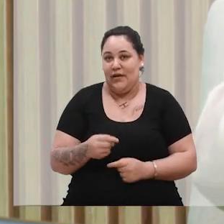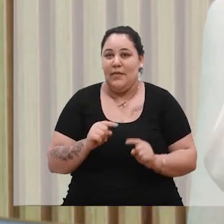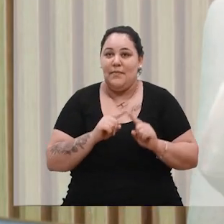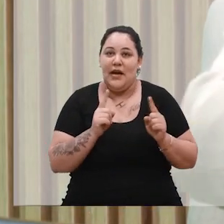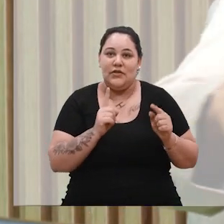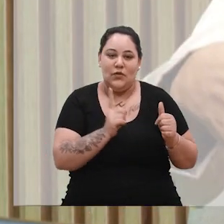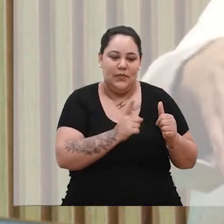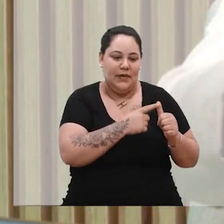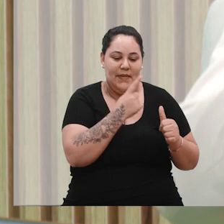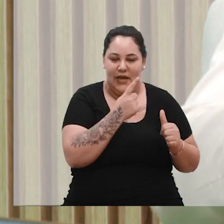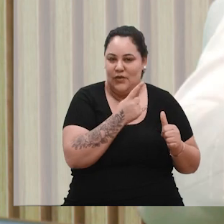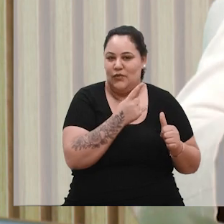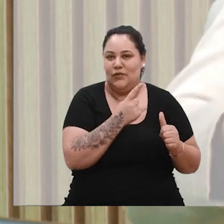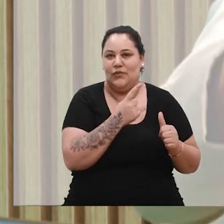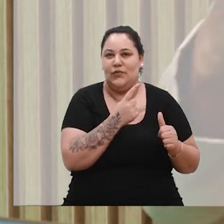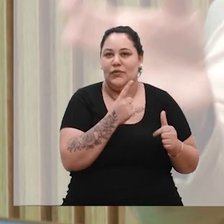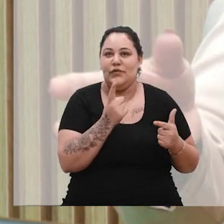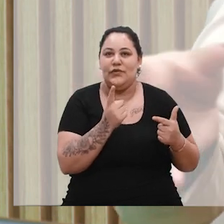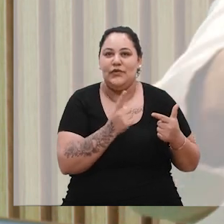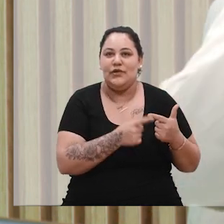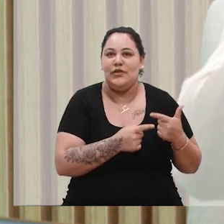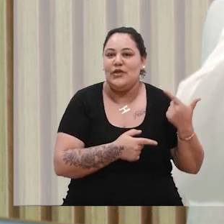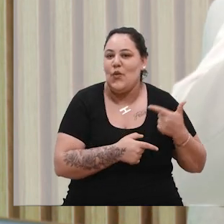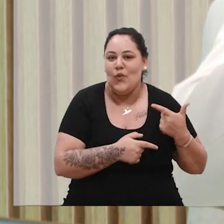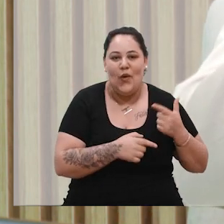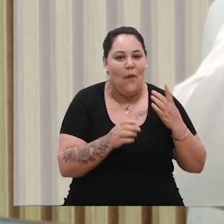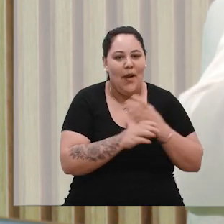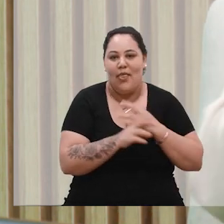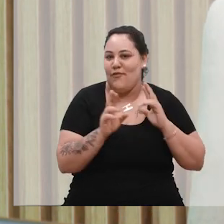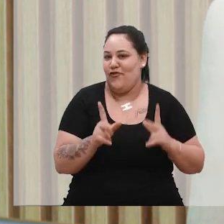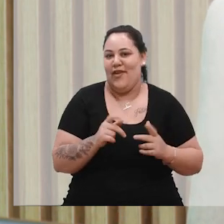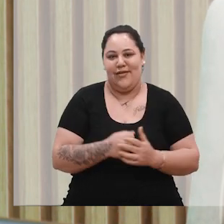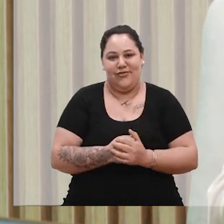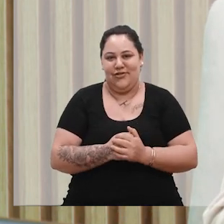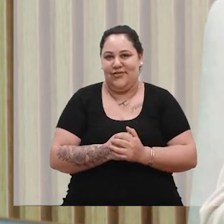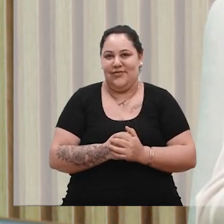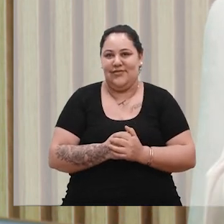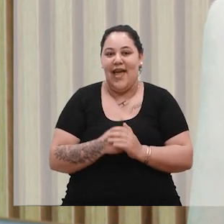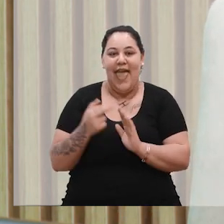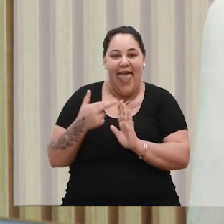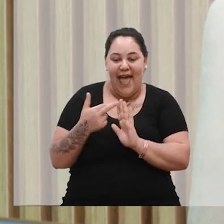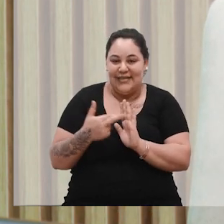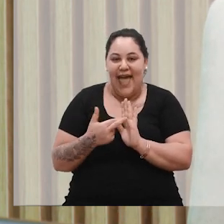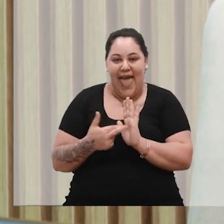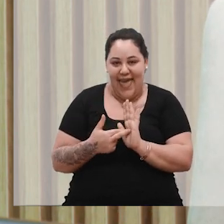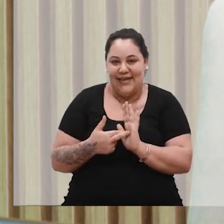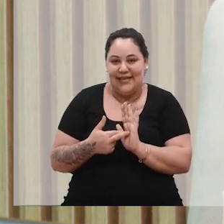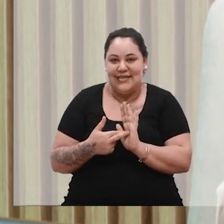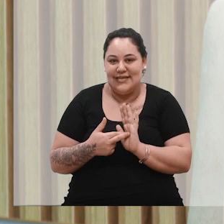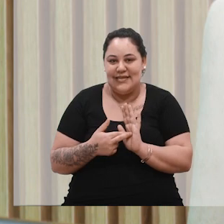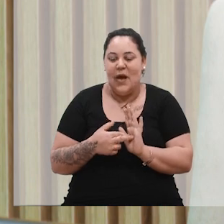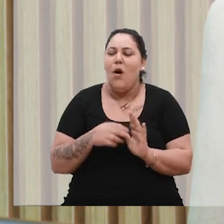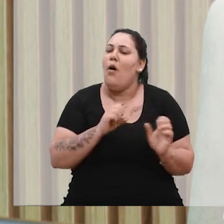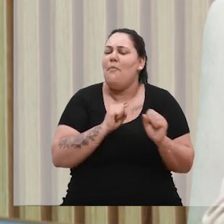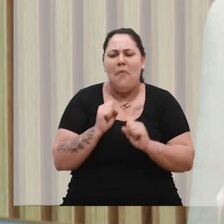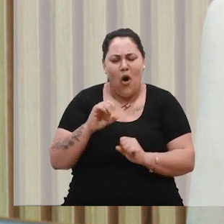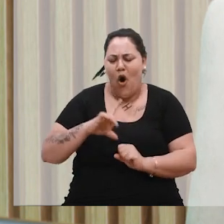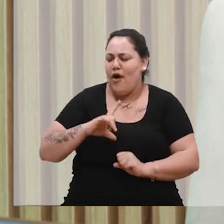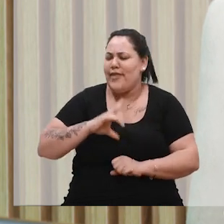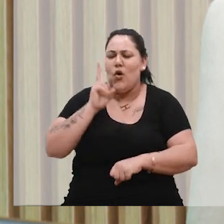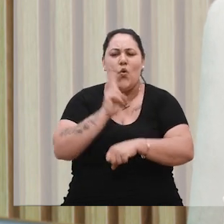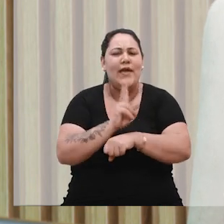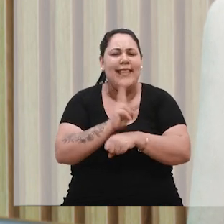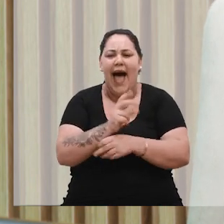diferença entre o primeiro e o segundo são completamente diferentes às vezes, né? E as regras, por mais que exista um cuidado, né,